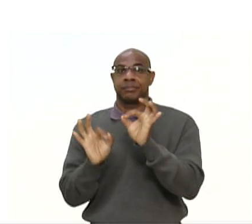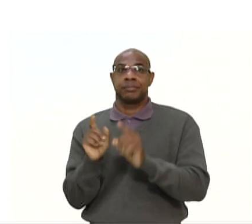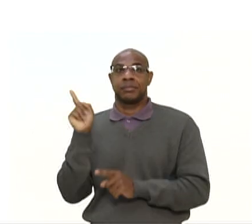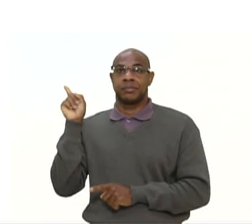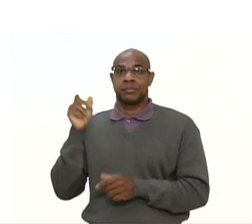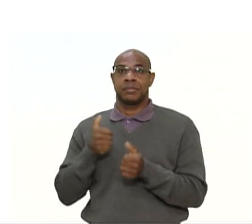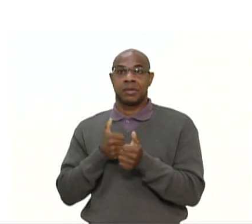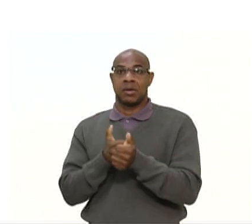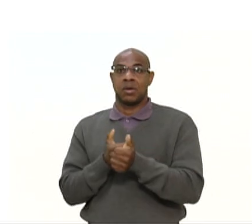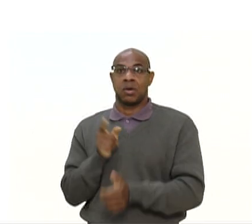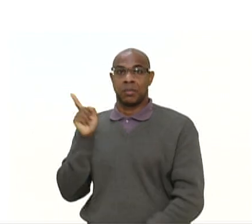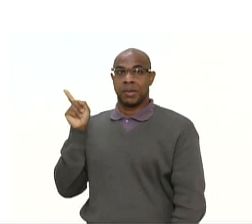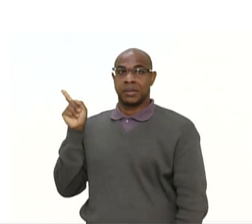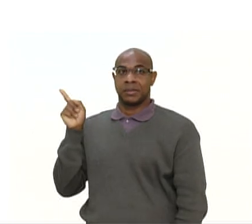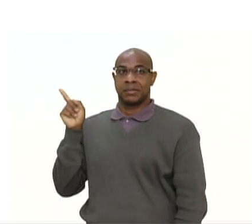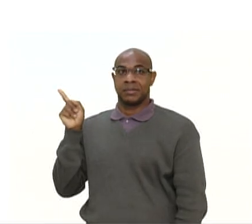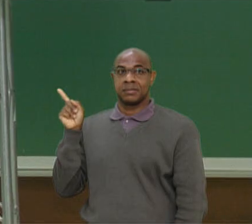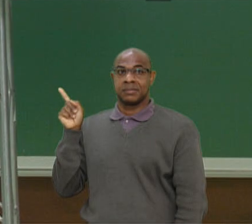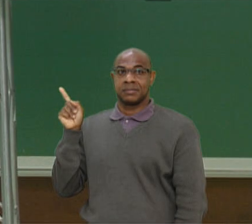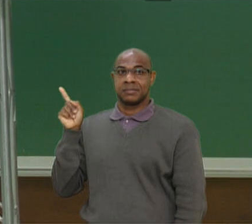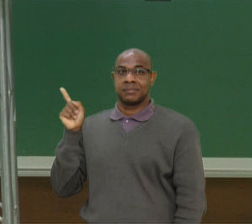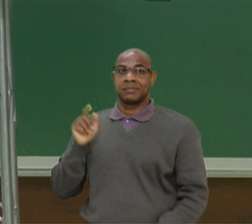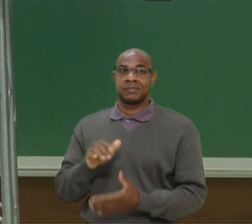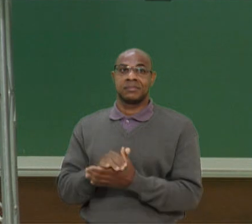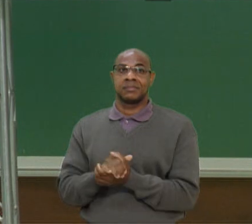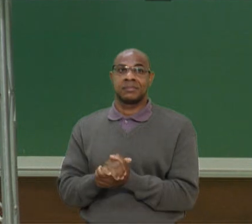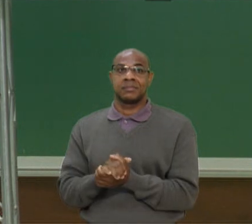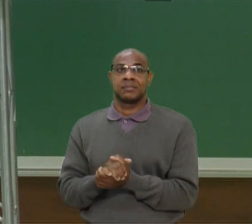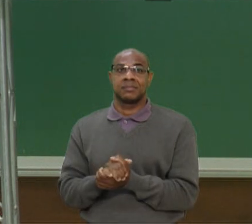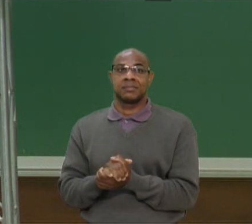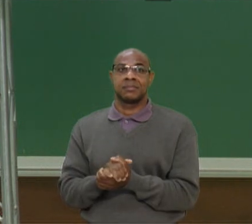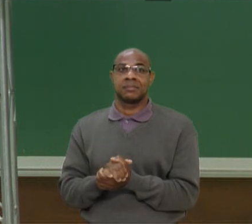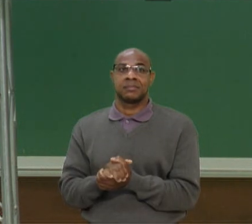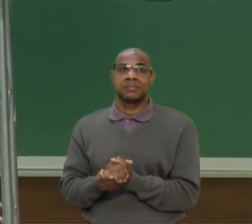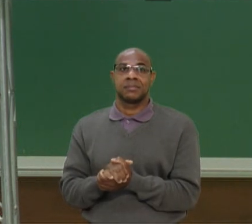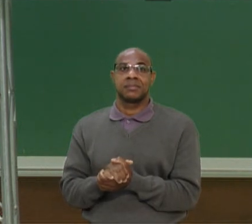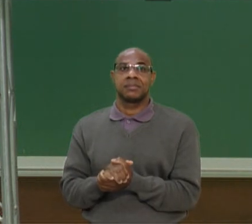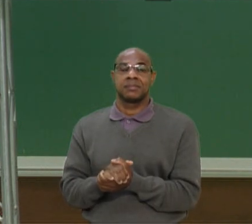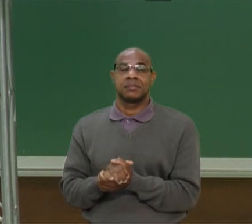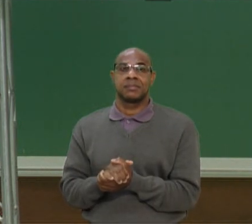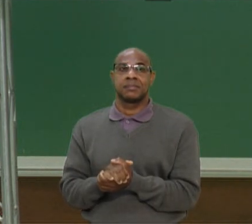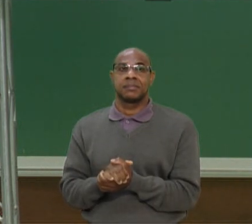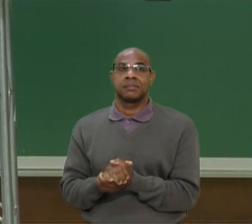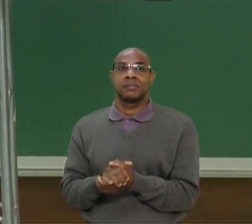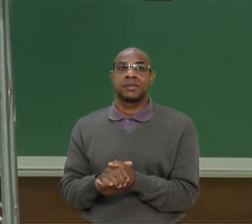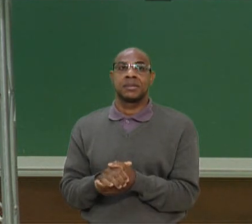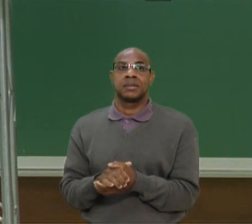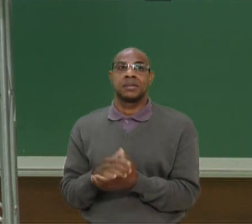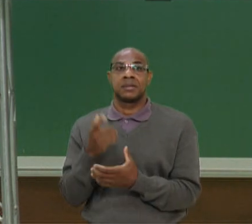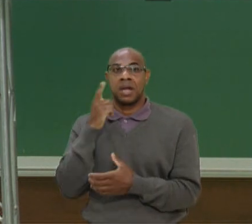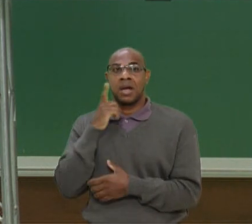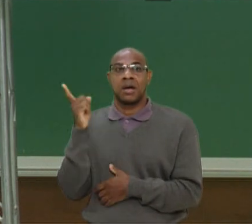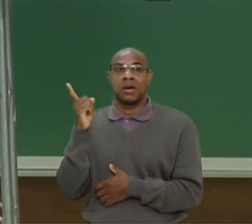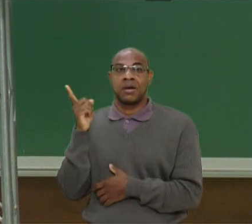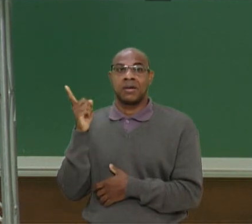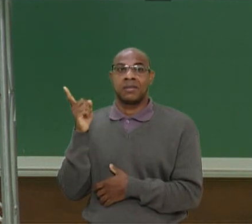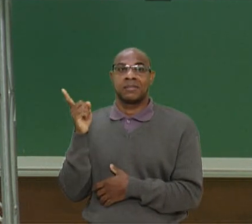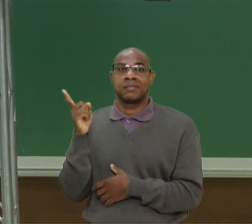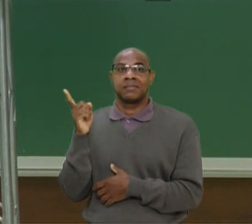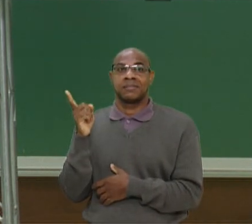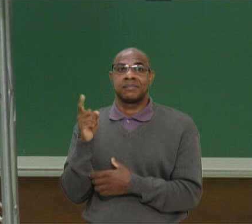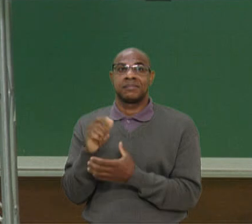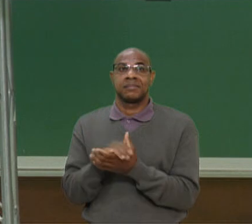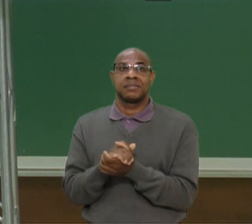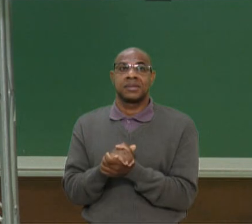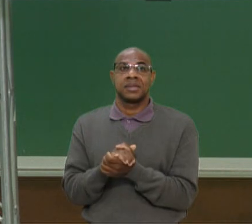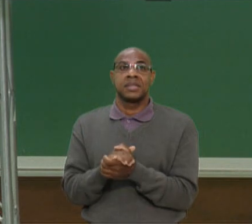com 2, 4. 4i menos o i que está aqui vai dar menos 4i mais i,